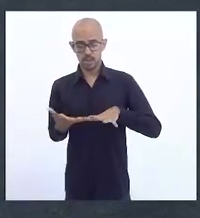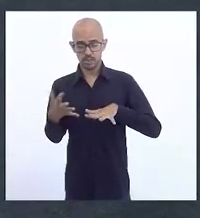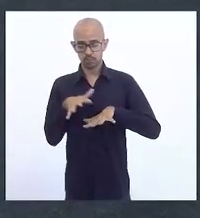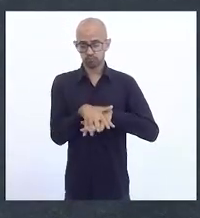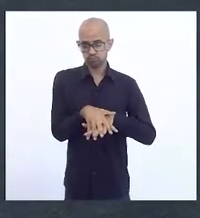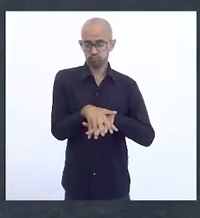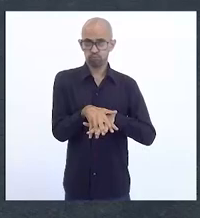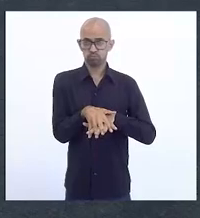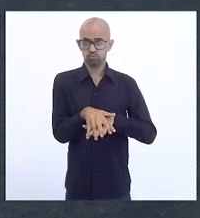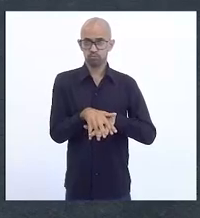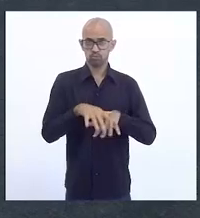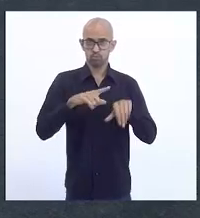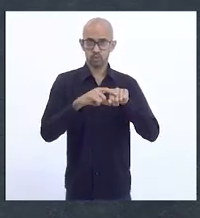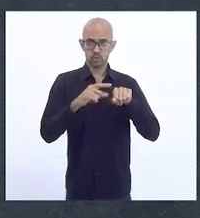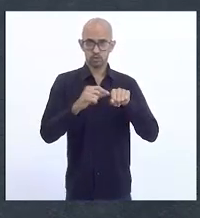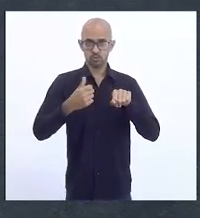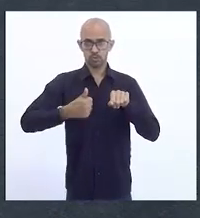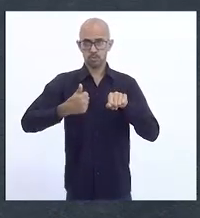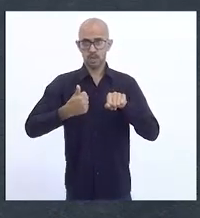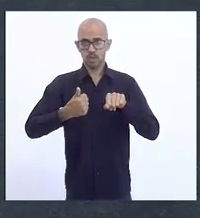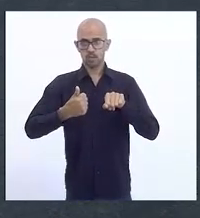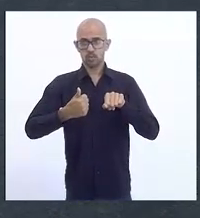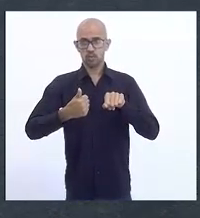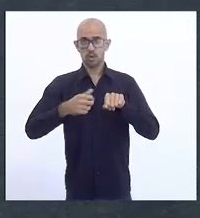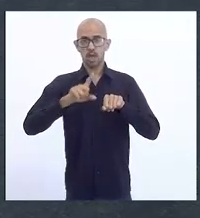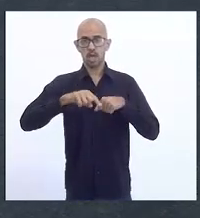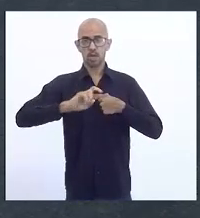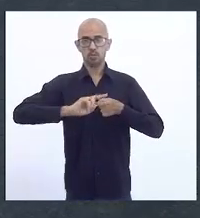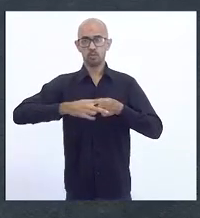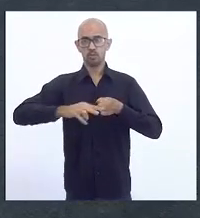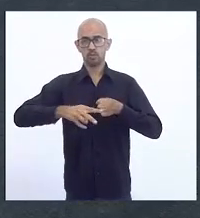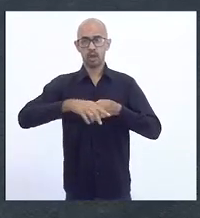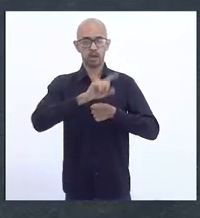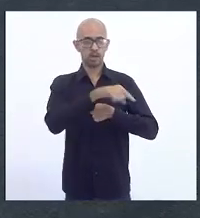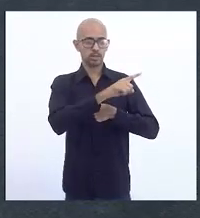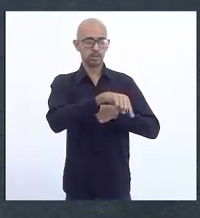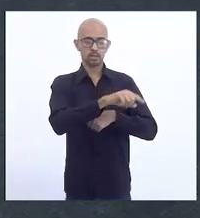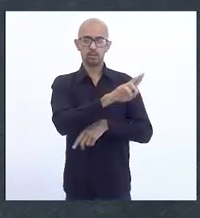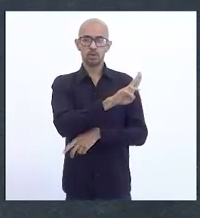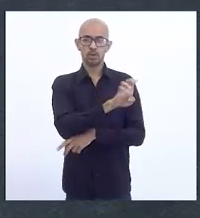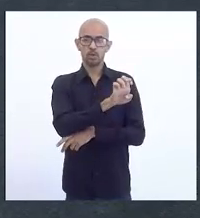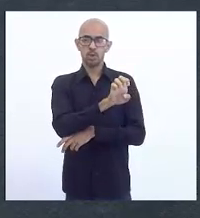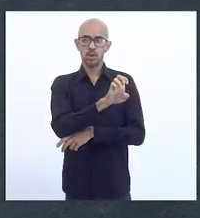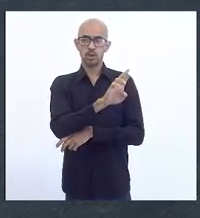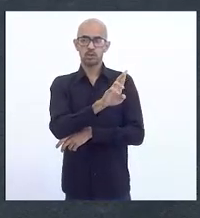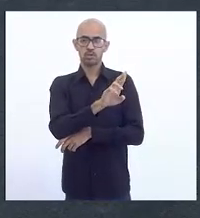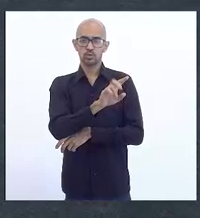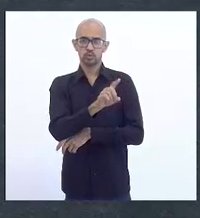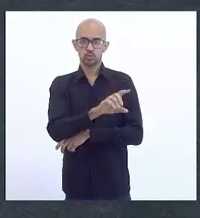1º resultará na extinção da UESO. Aí vem a contradição.